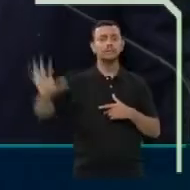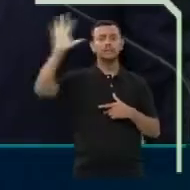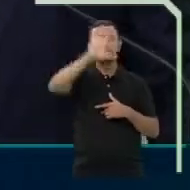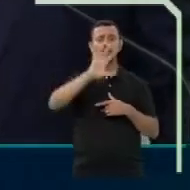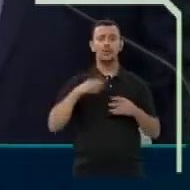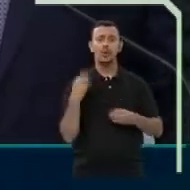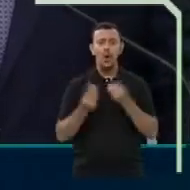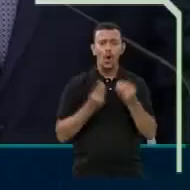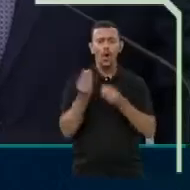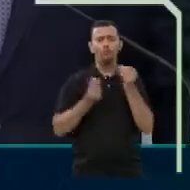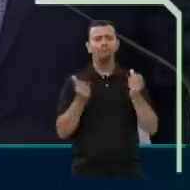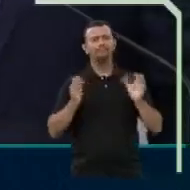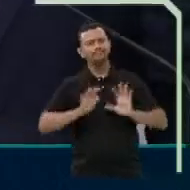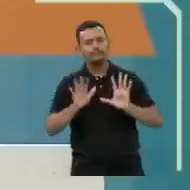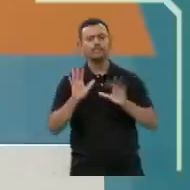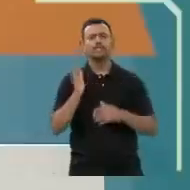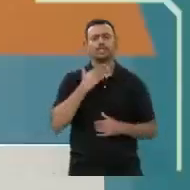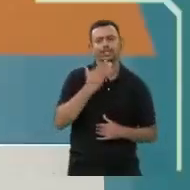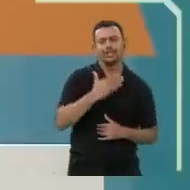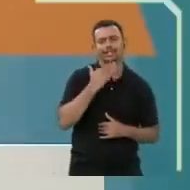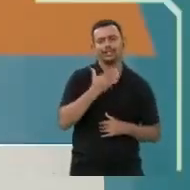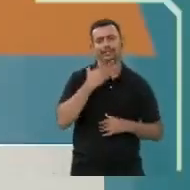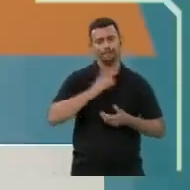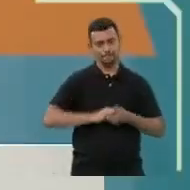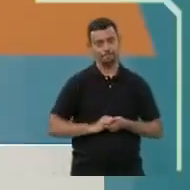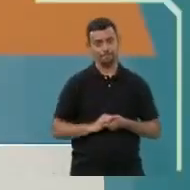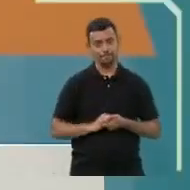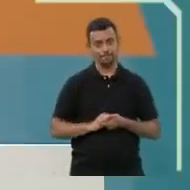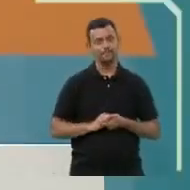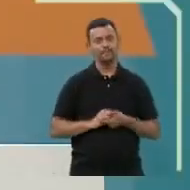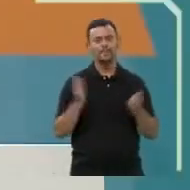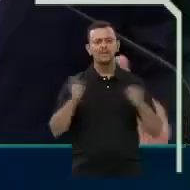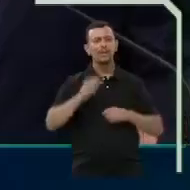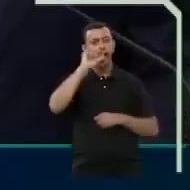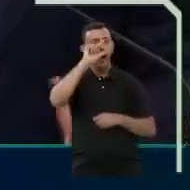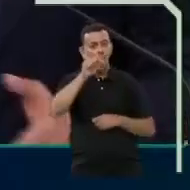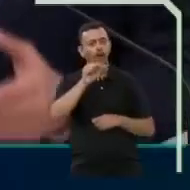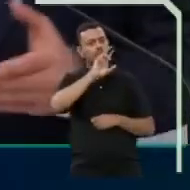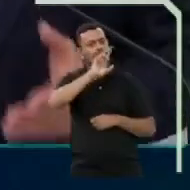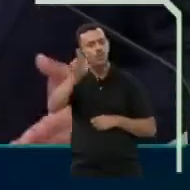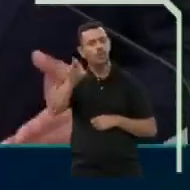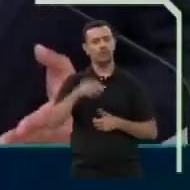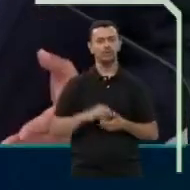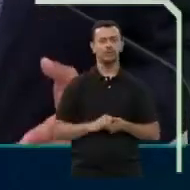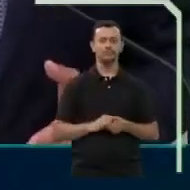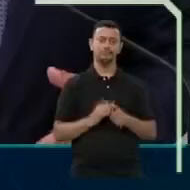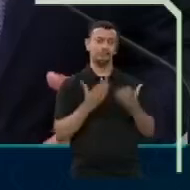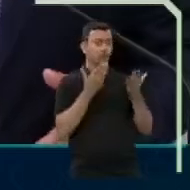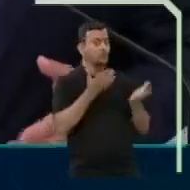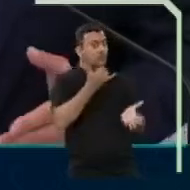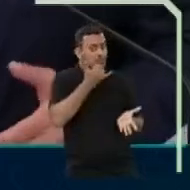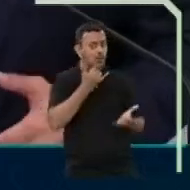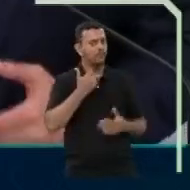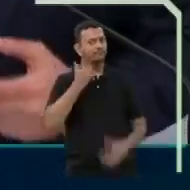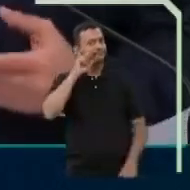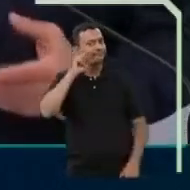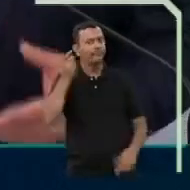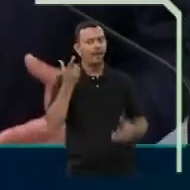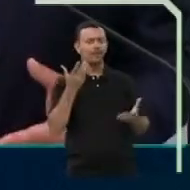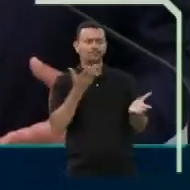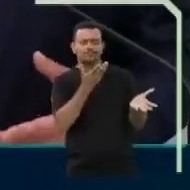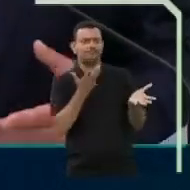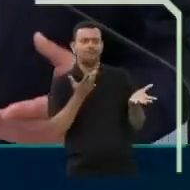todo o Brasil não é suficiente. Ok. Geraldo Alckmin, sua tréplica. O candidato está sendo injusto com São Paulo. Nós